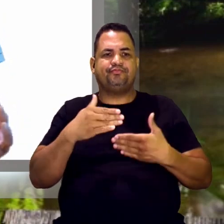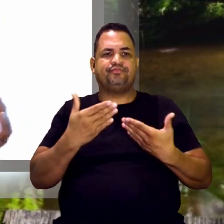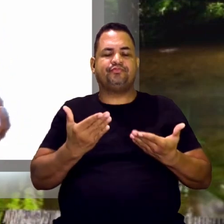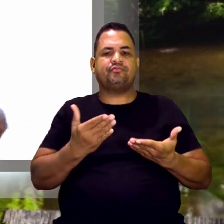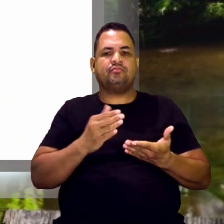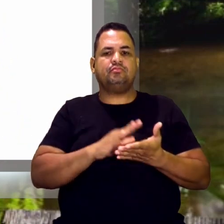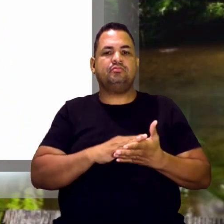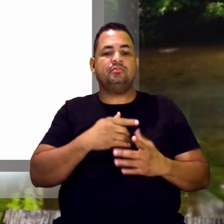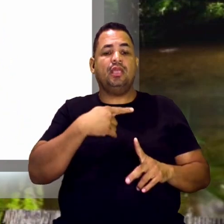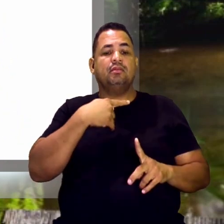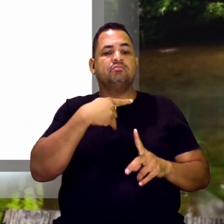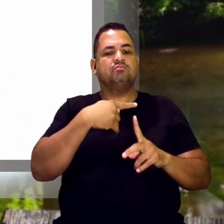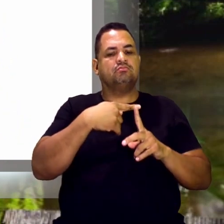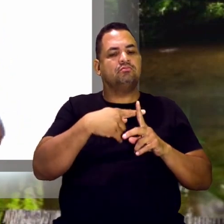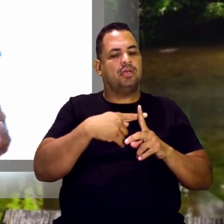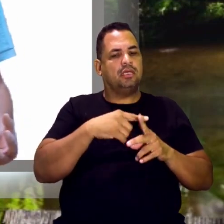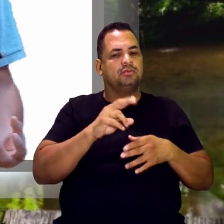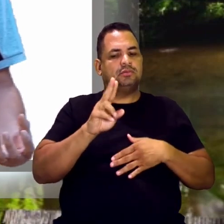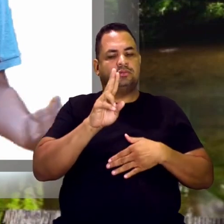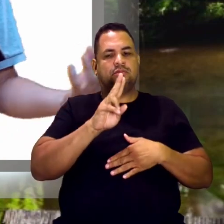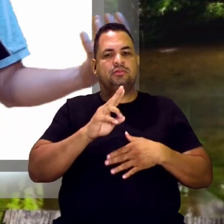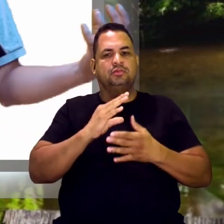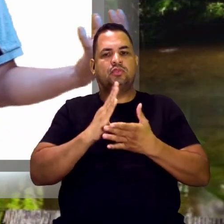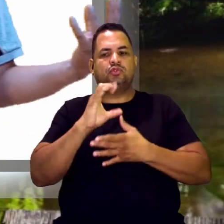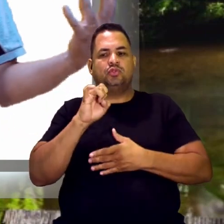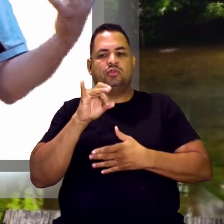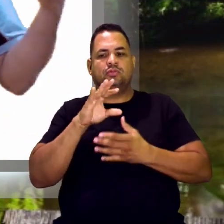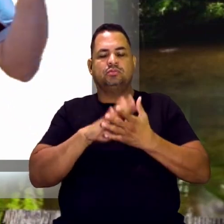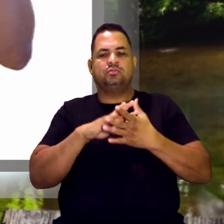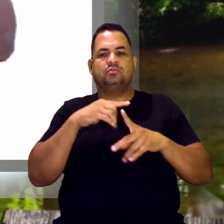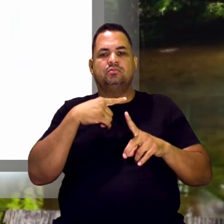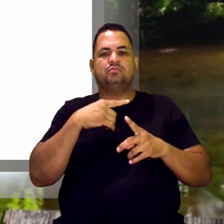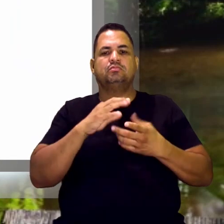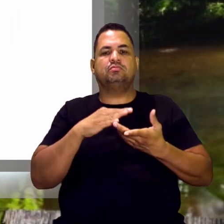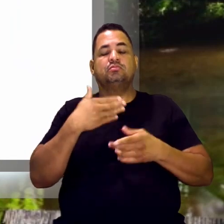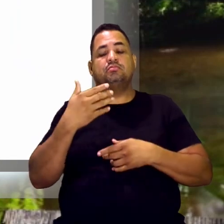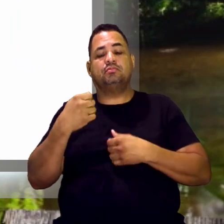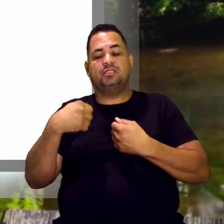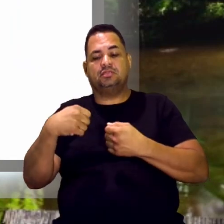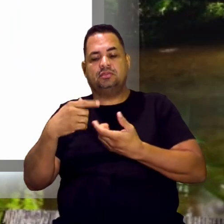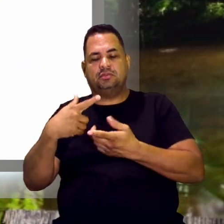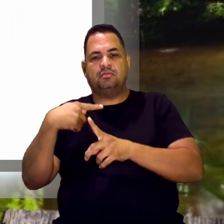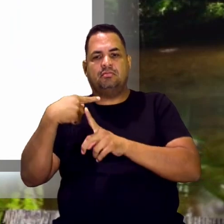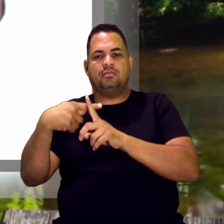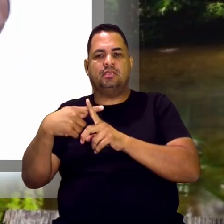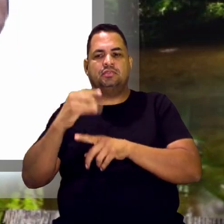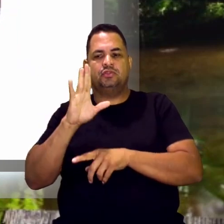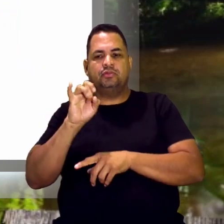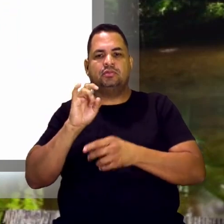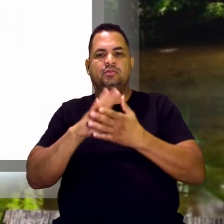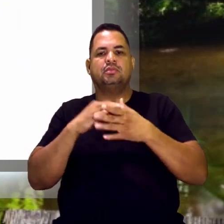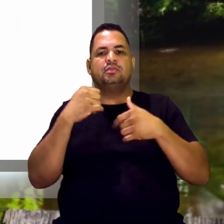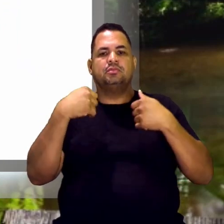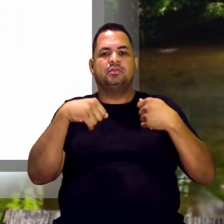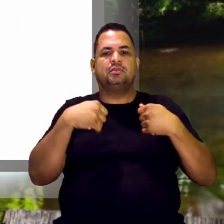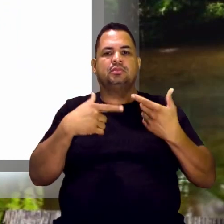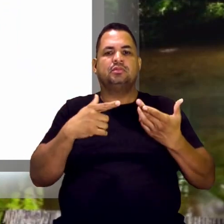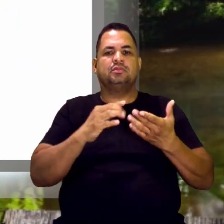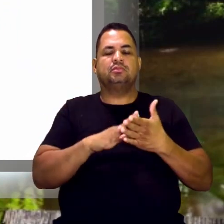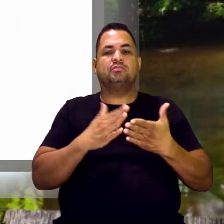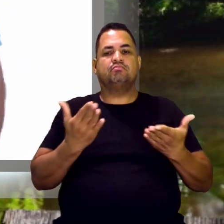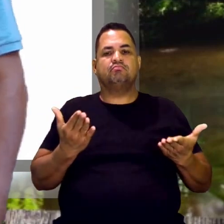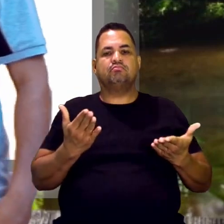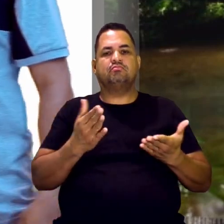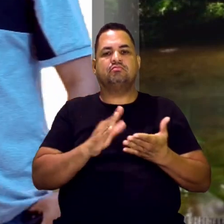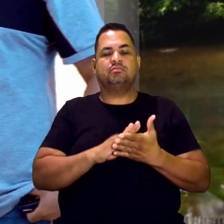quanto mais soluto existe no ambiente, mais solvente vai precisar para diluir esse soluto. E é